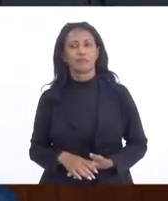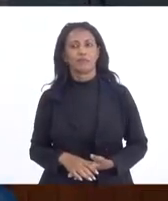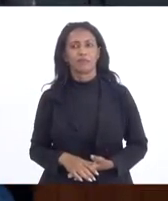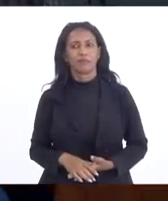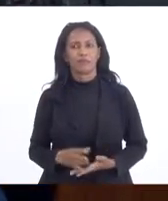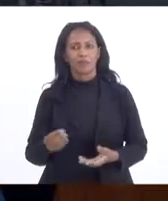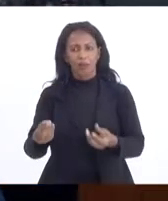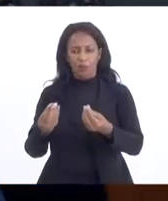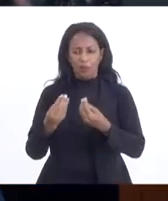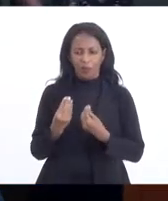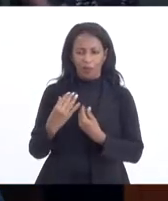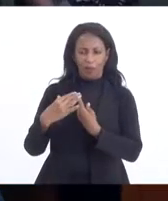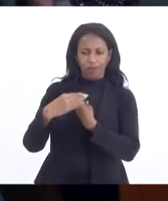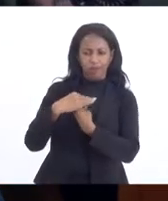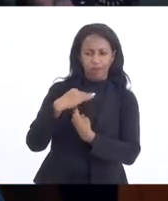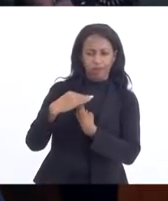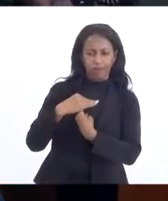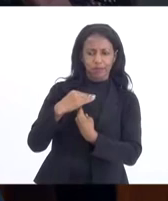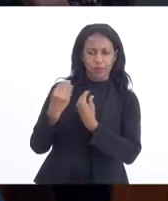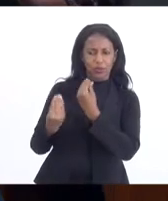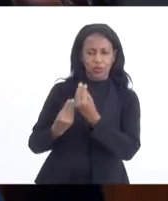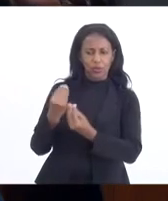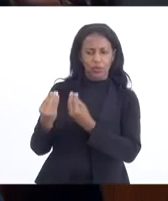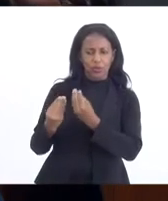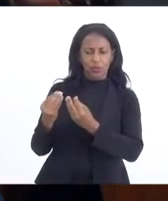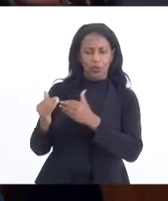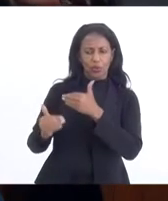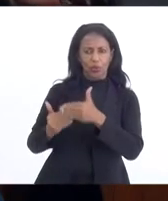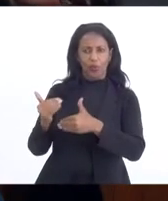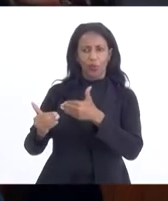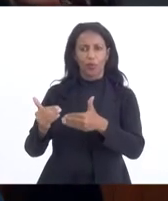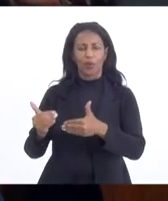por me dar uma orientação de como construir um processo.